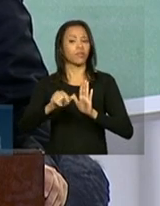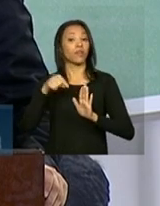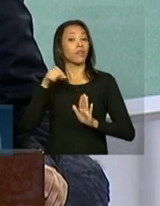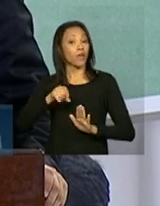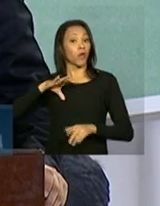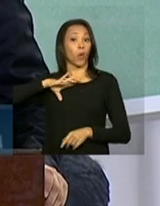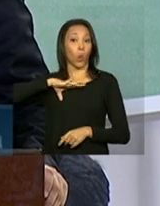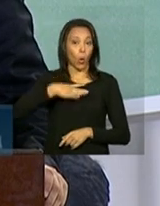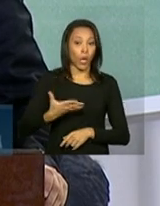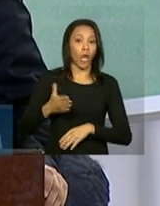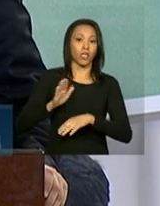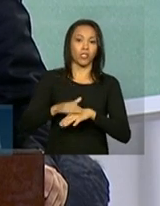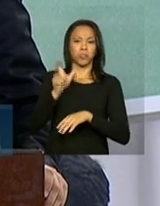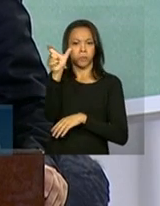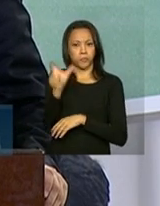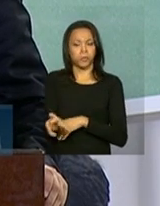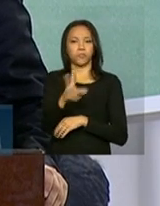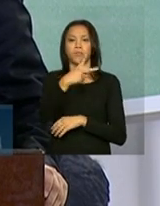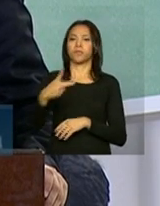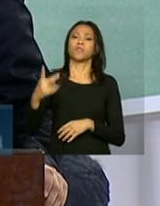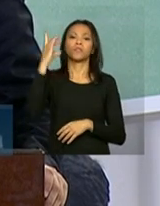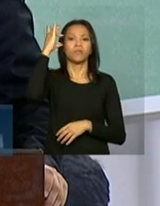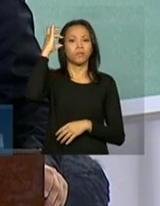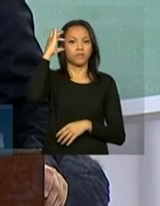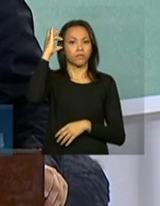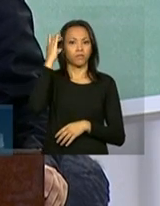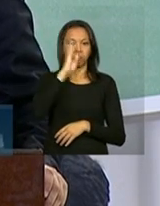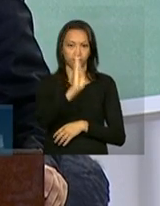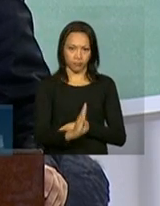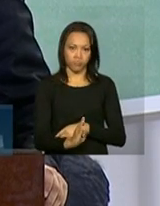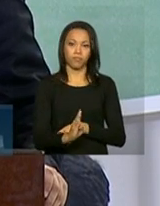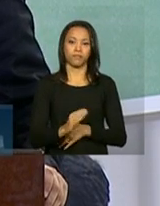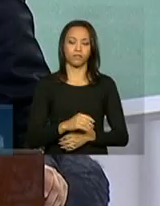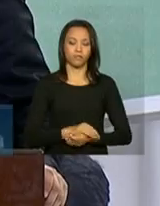coragem da senhora como presidenta da República.